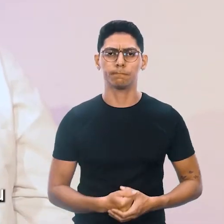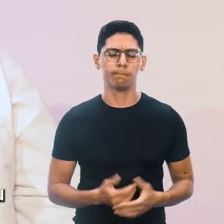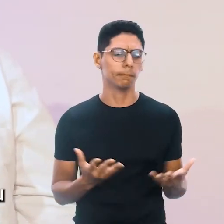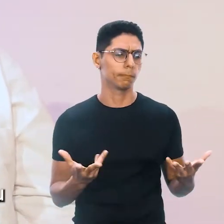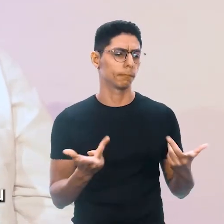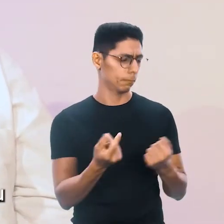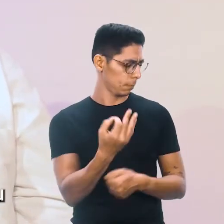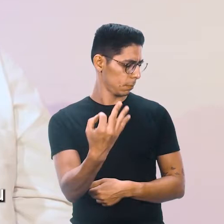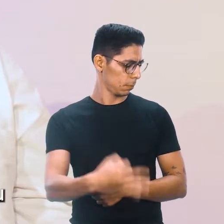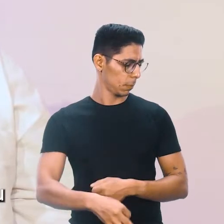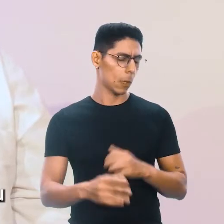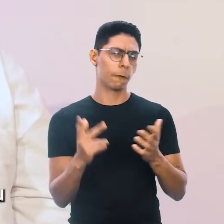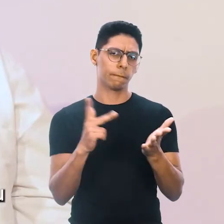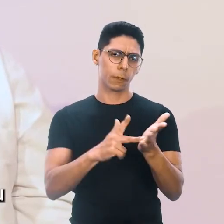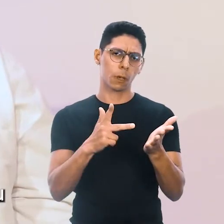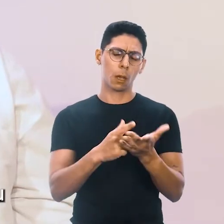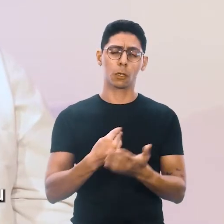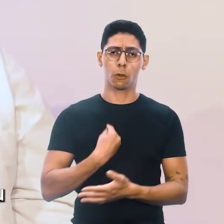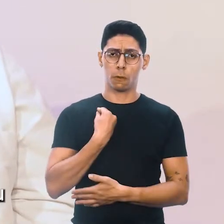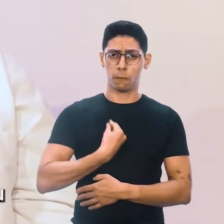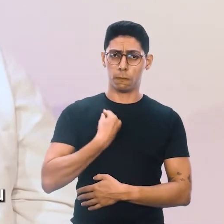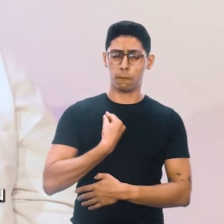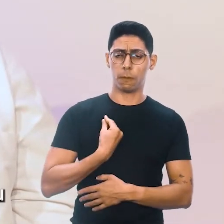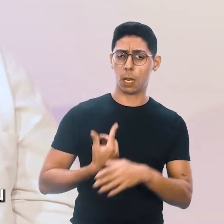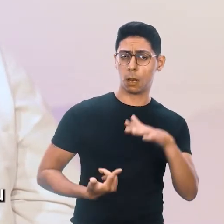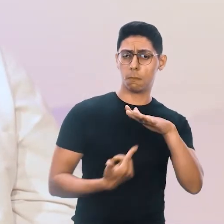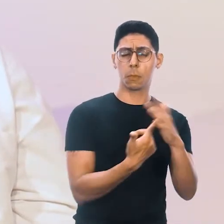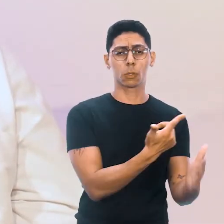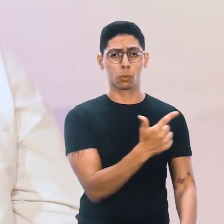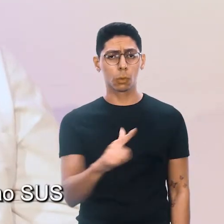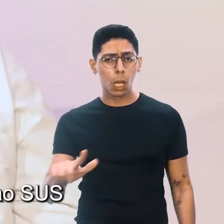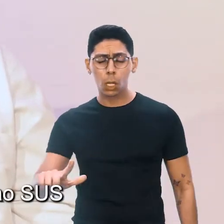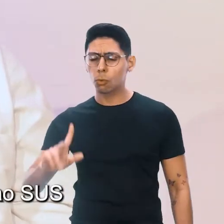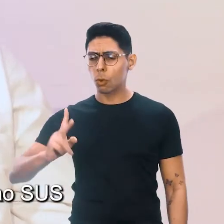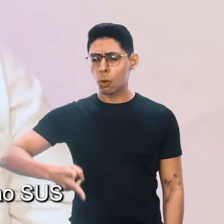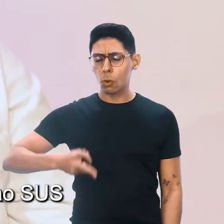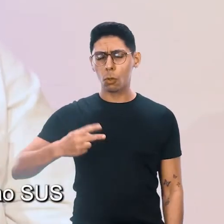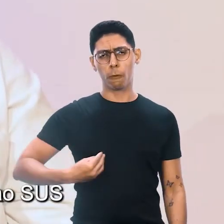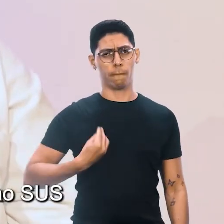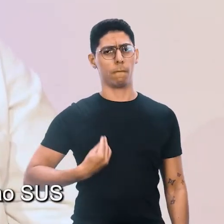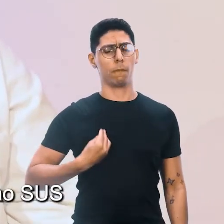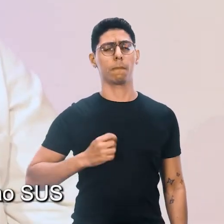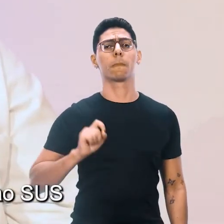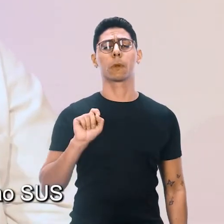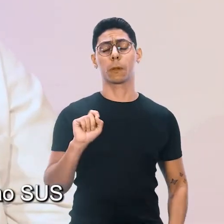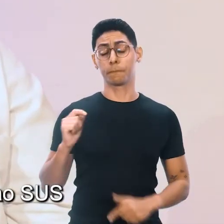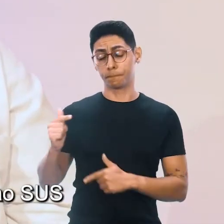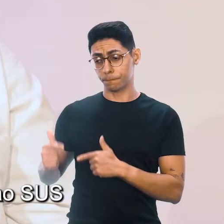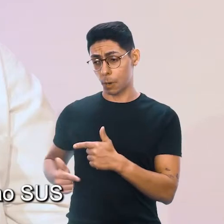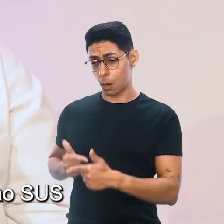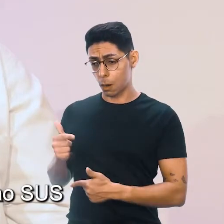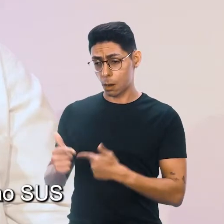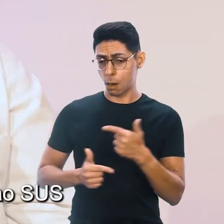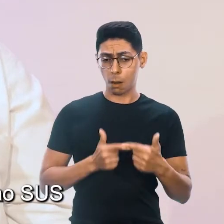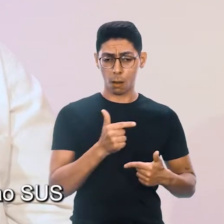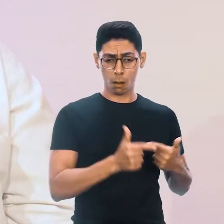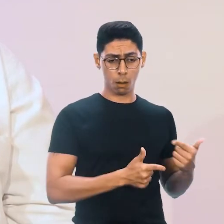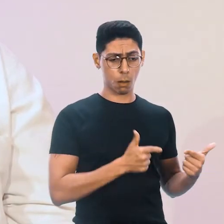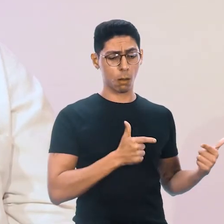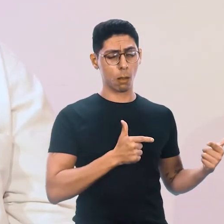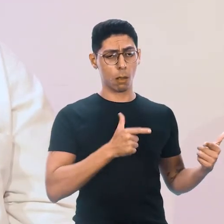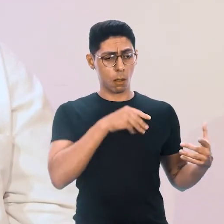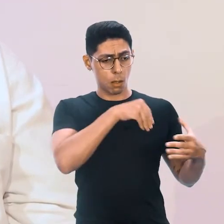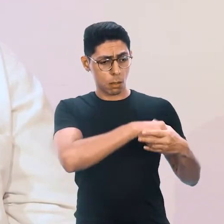verdade. Do Viver Sem Limite, o que sobreviveu foram as ações, algumas ações vinculadas ao